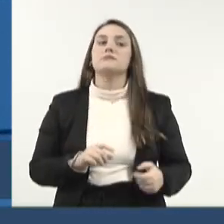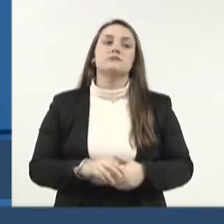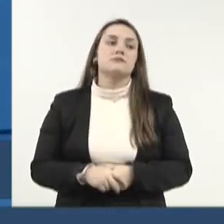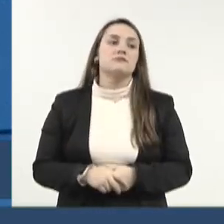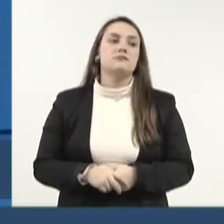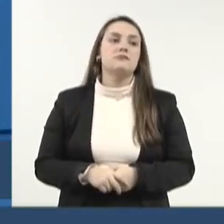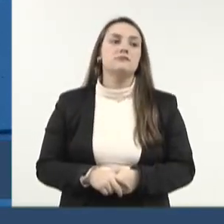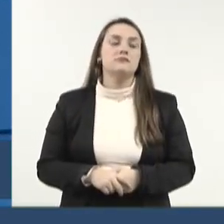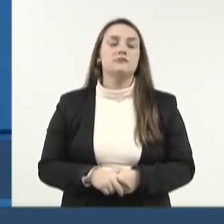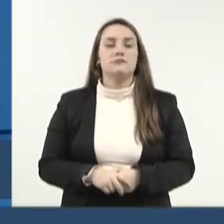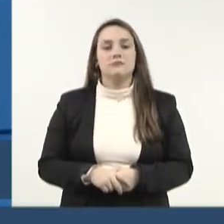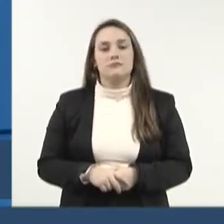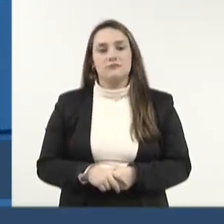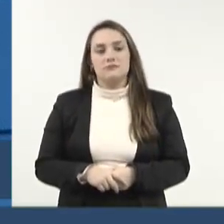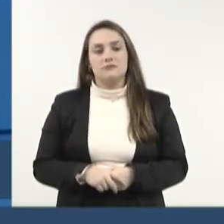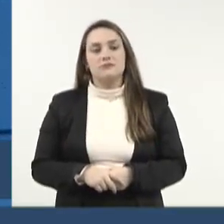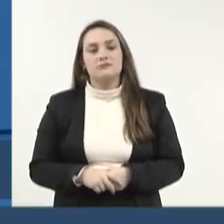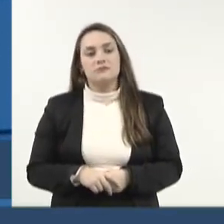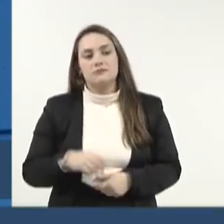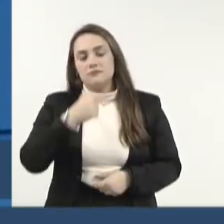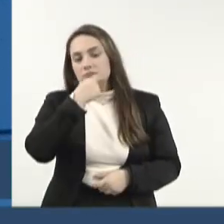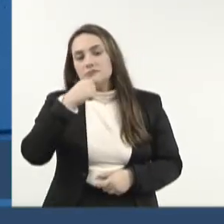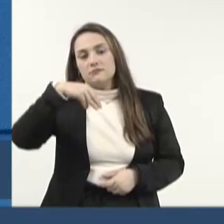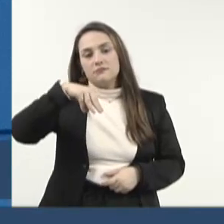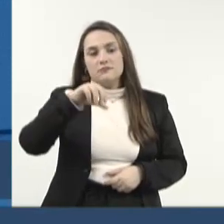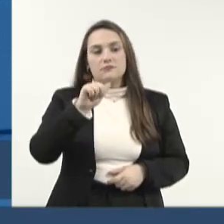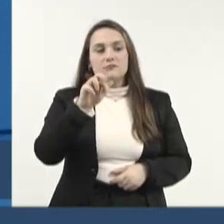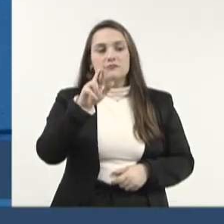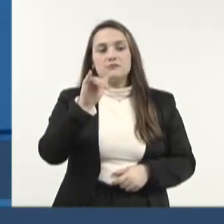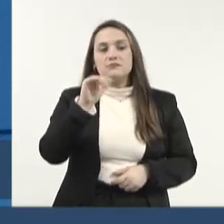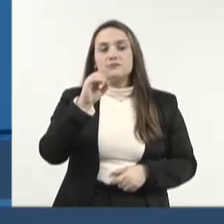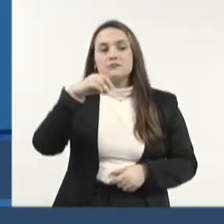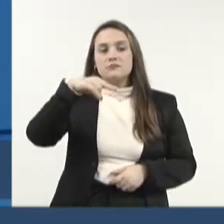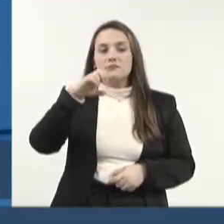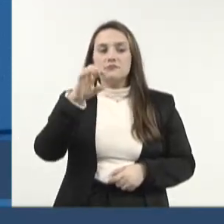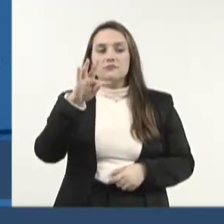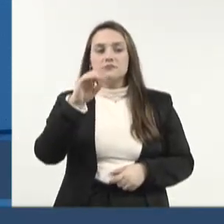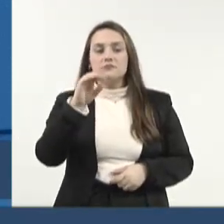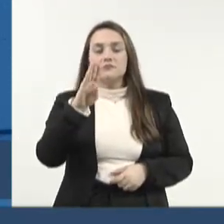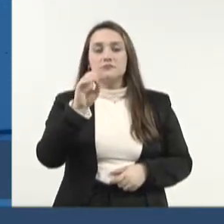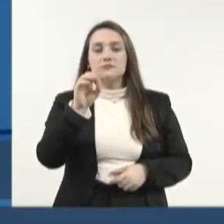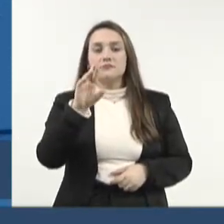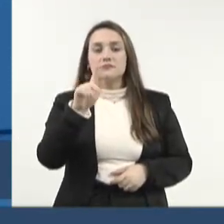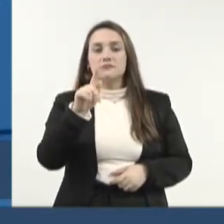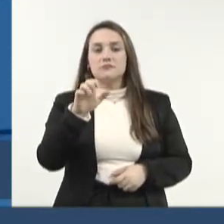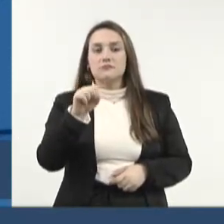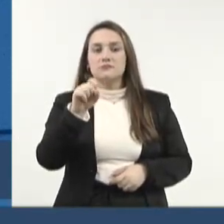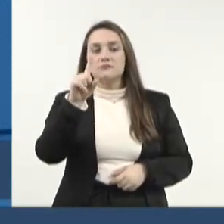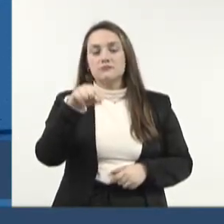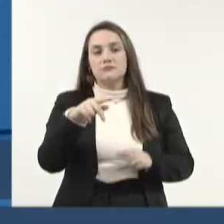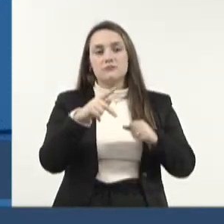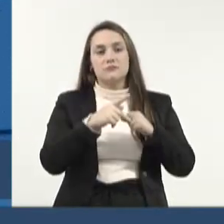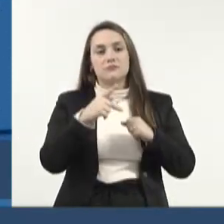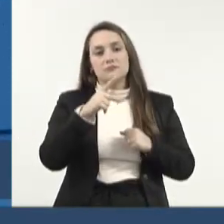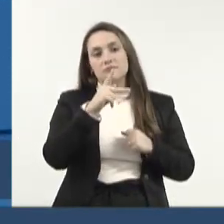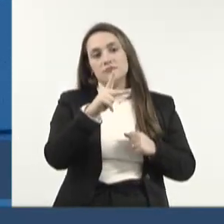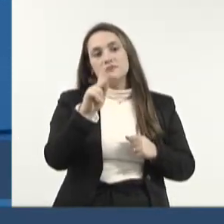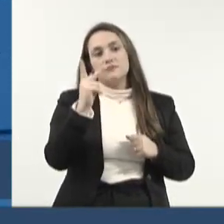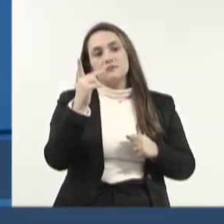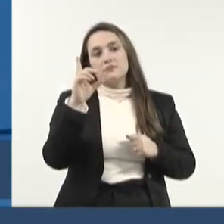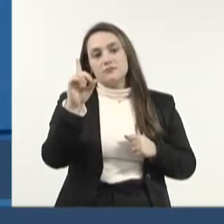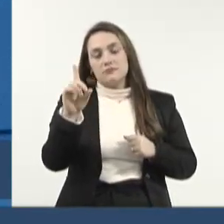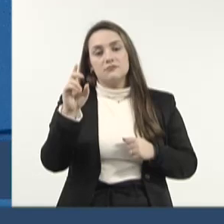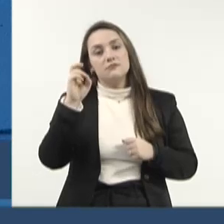o doutor Mário Neto Borges. Doutor Mário Neto Borges é PhD em Inteligência Artificial Aplicada